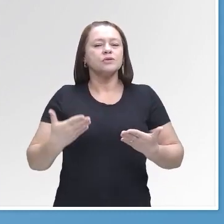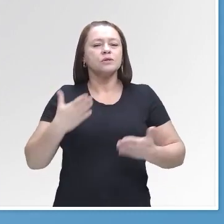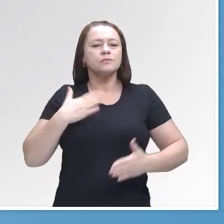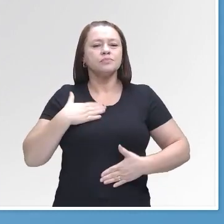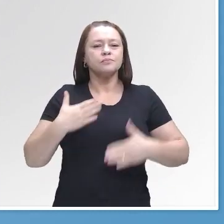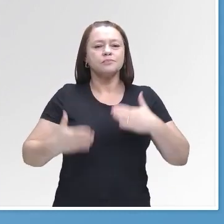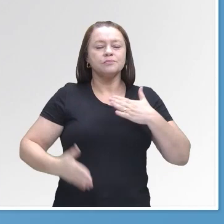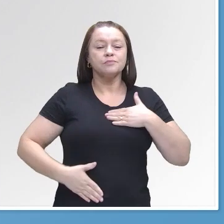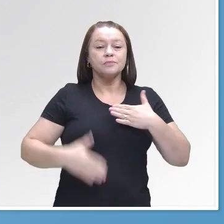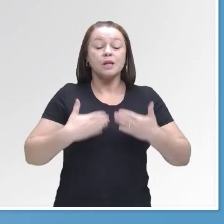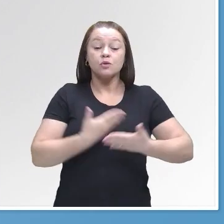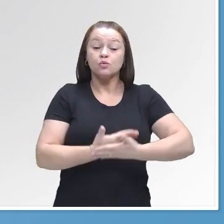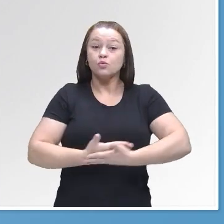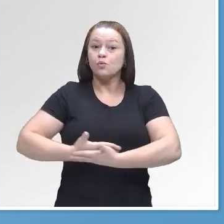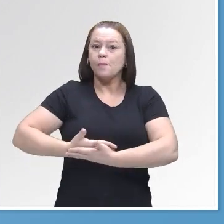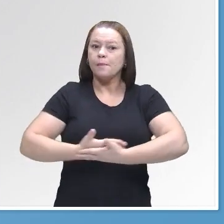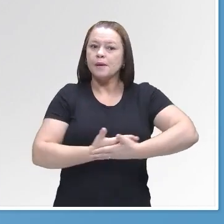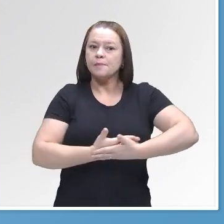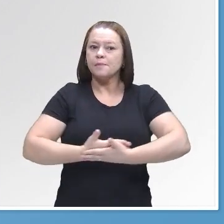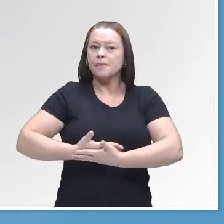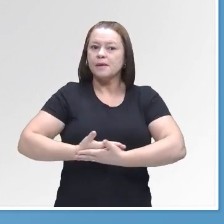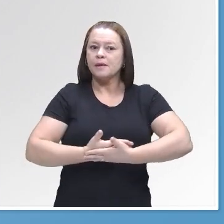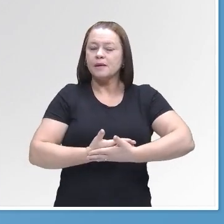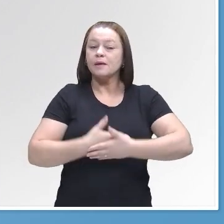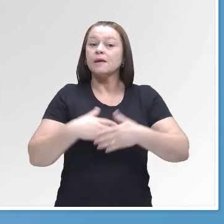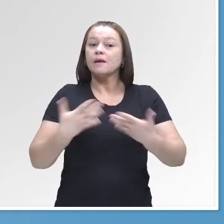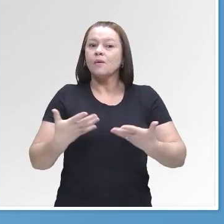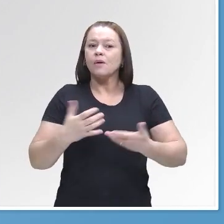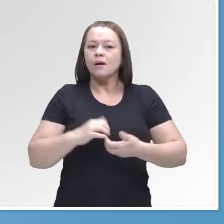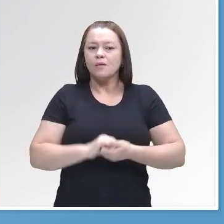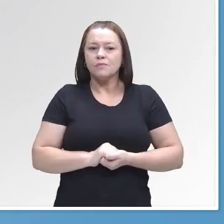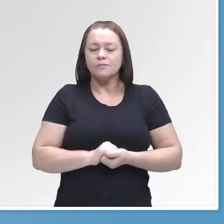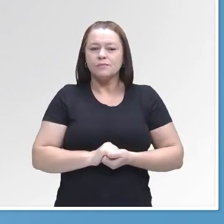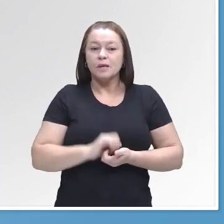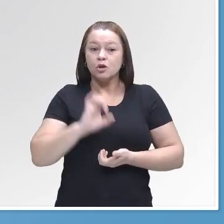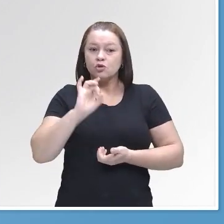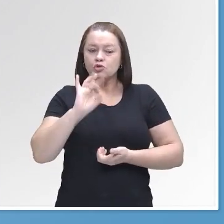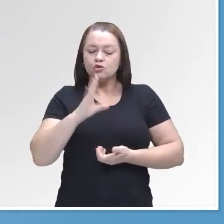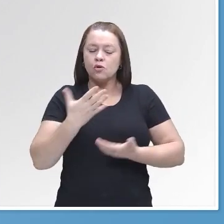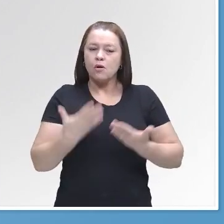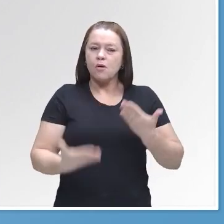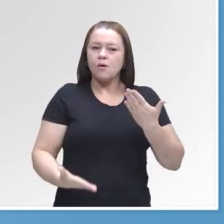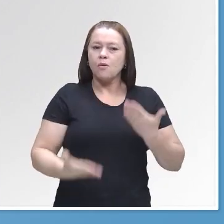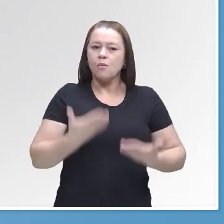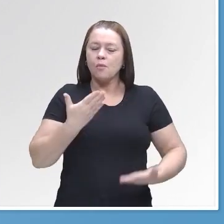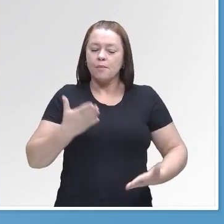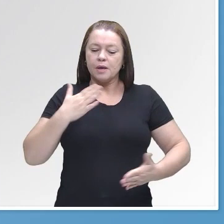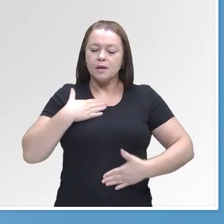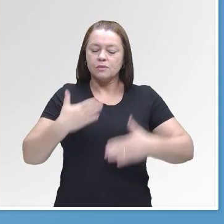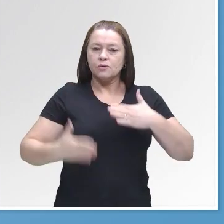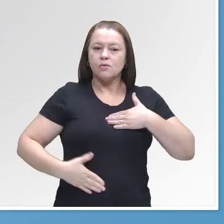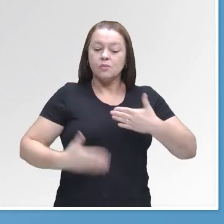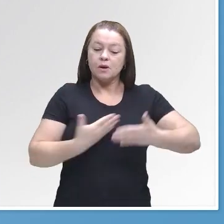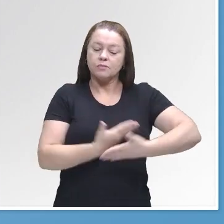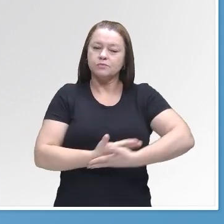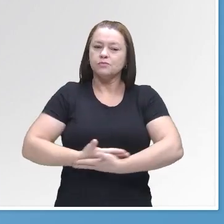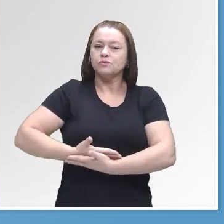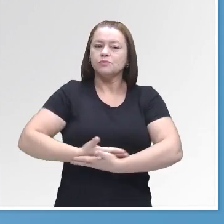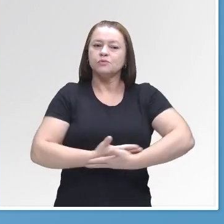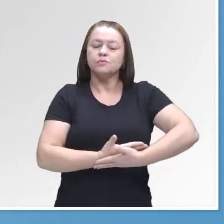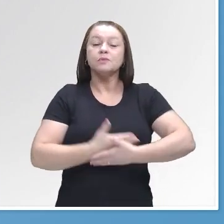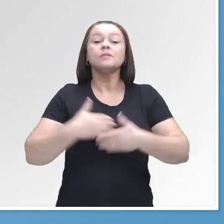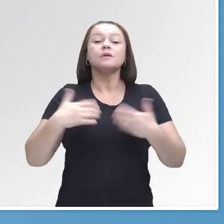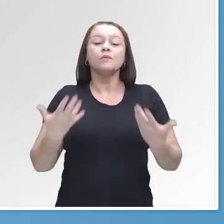massa corporal do bebê? Qual é a medida da massa corporal do